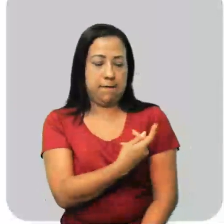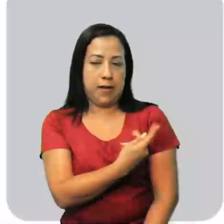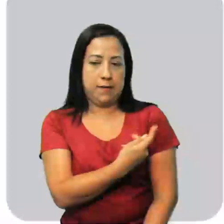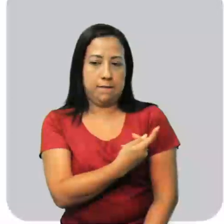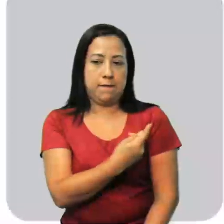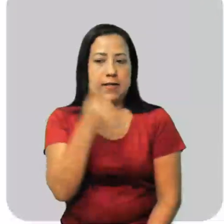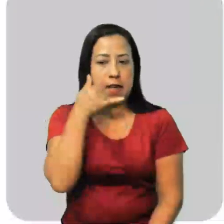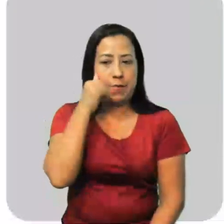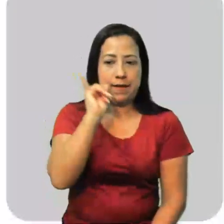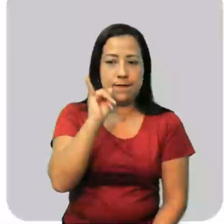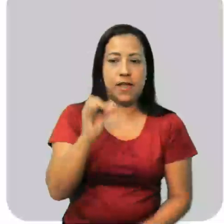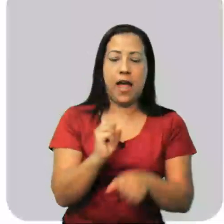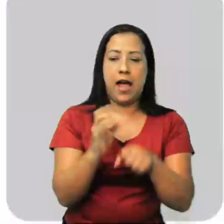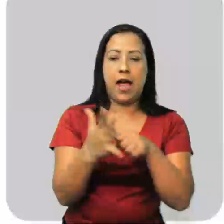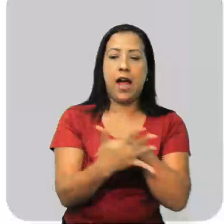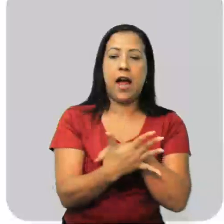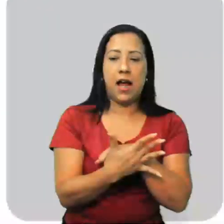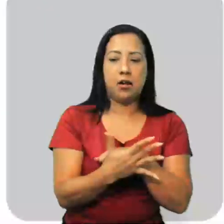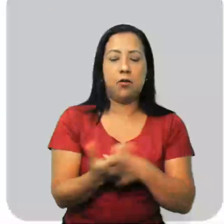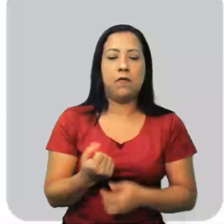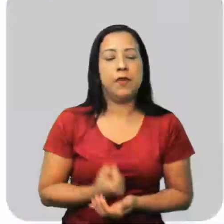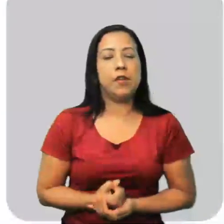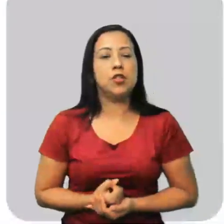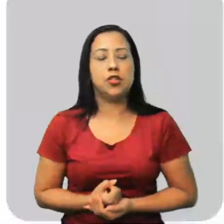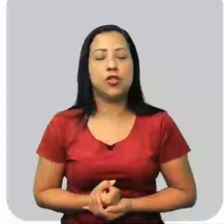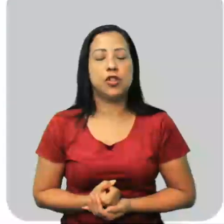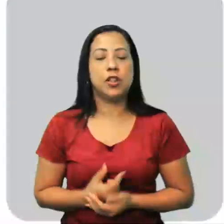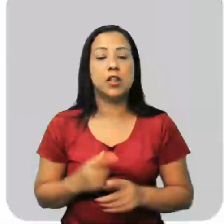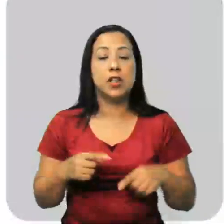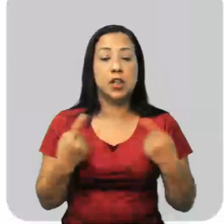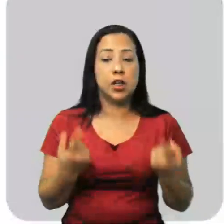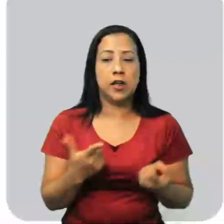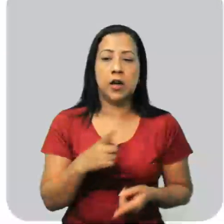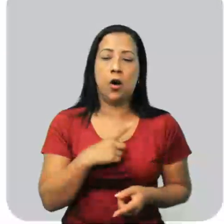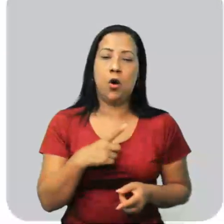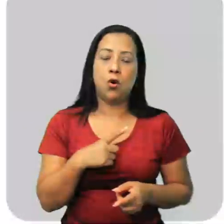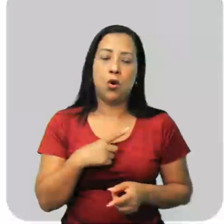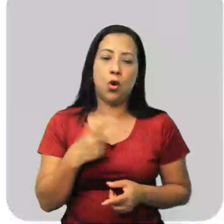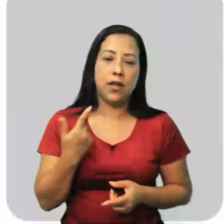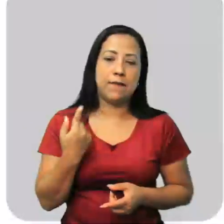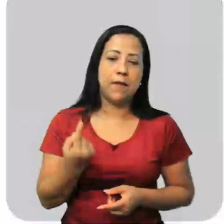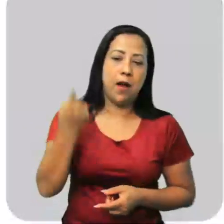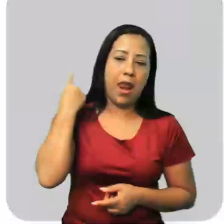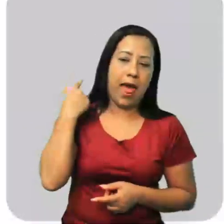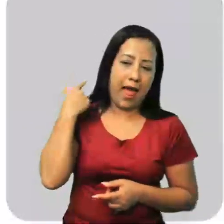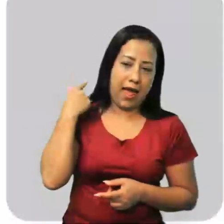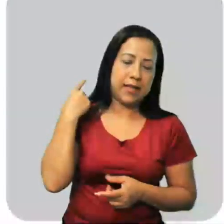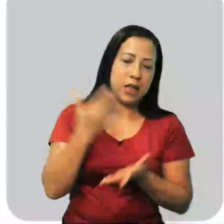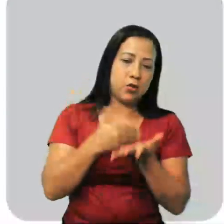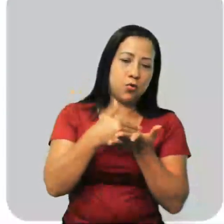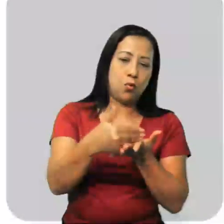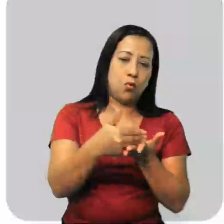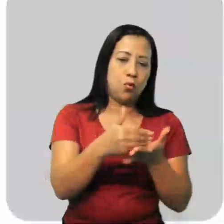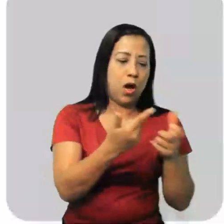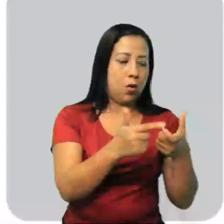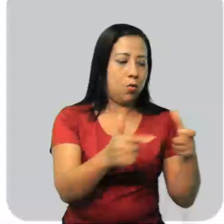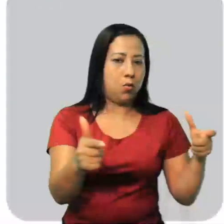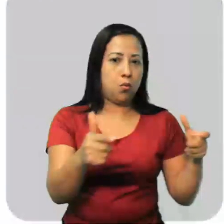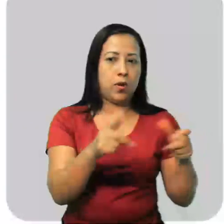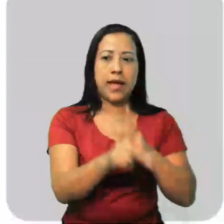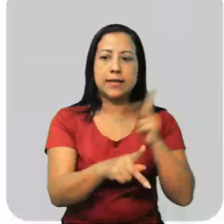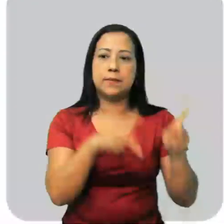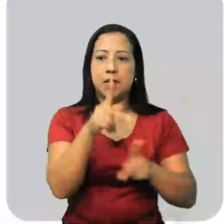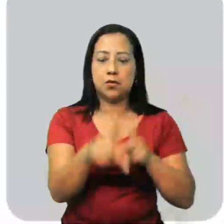Tá? E aí nós temos que no primeiro momento teve um crescimento populacional, e ainda está